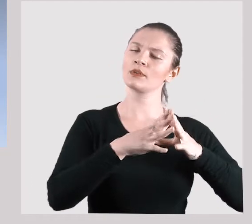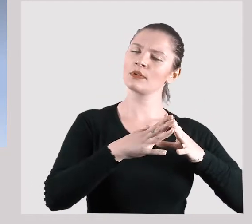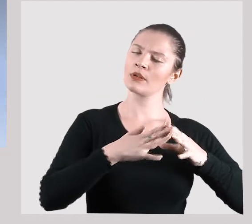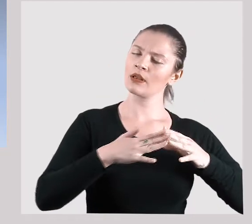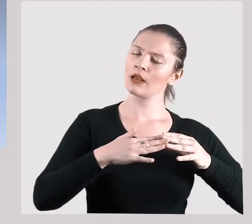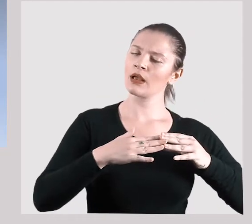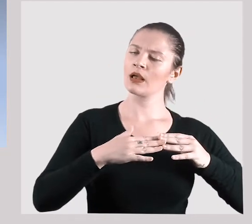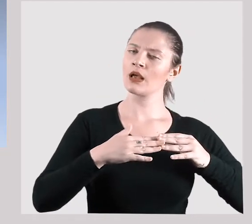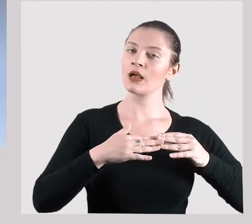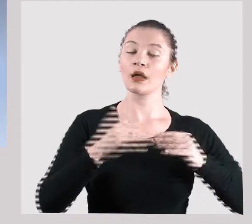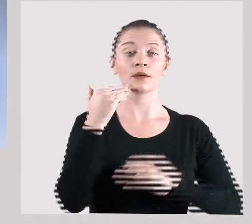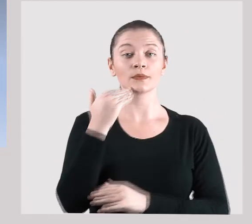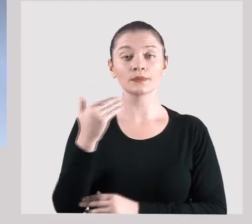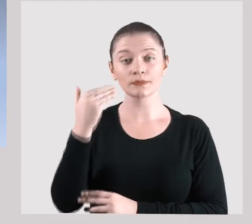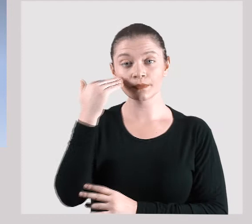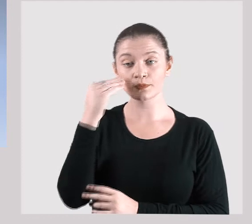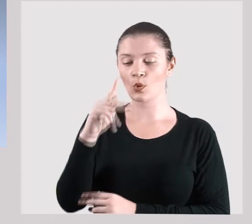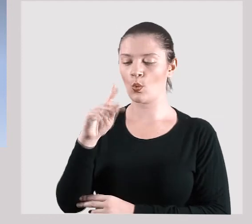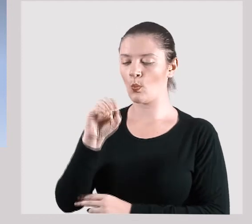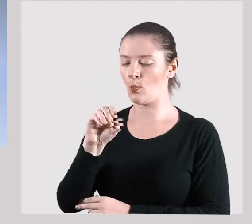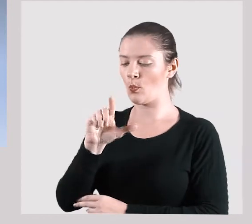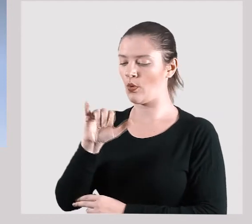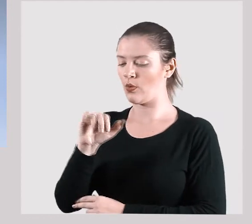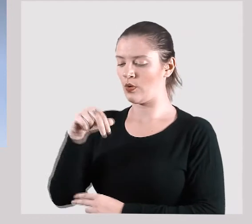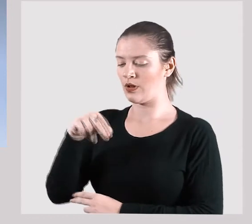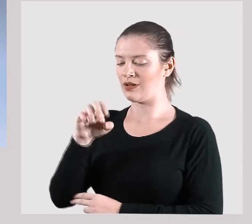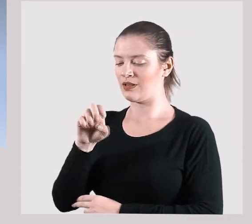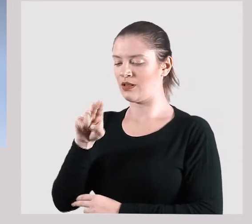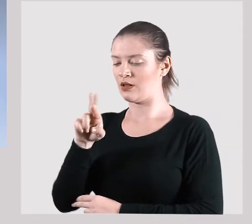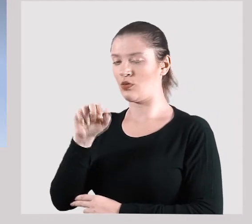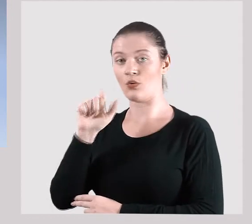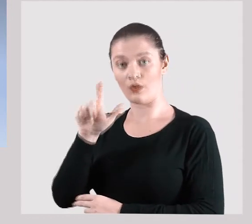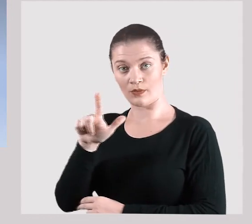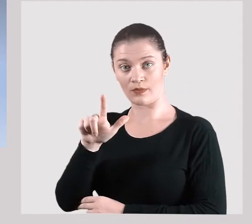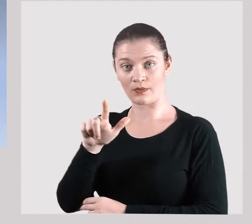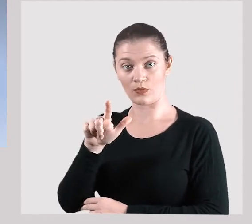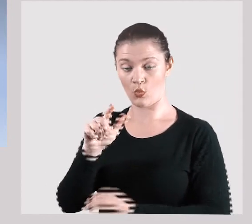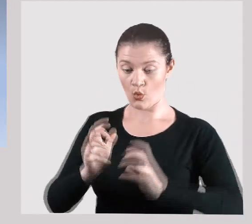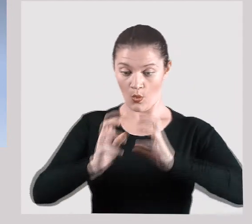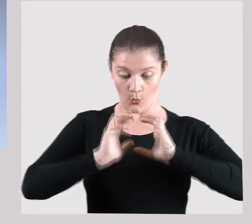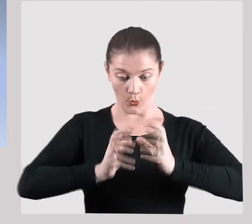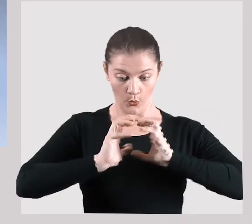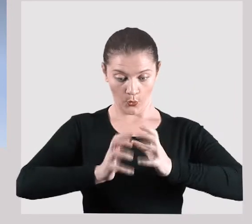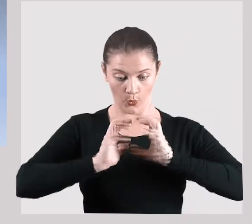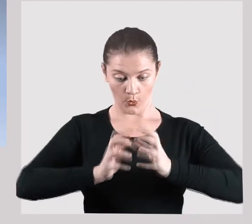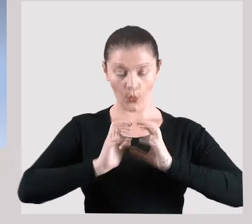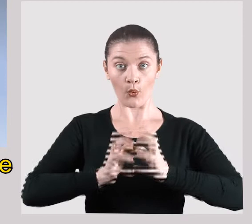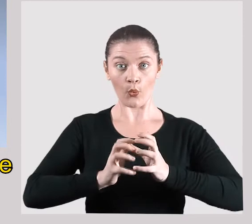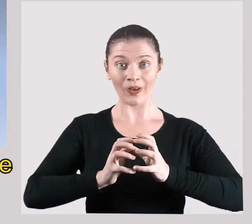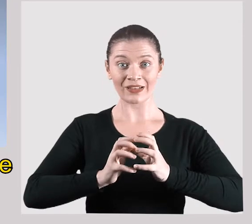na adolescência começa a ter a poda neuronal. Os neurônios que não estão sendo utilizados, eles começam a ser